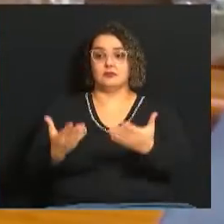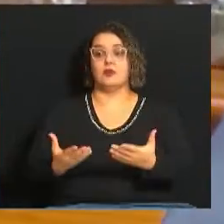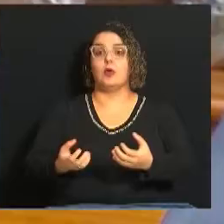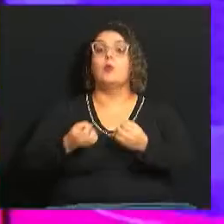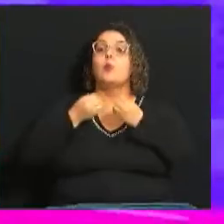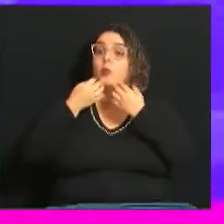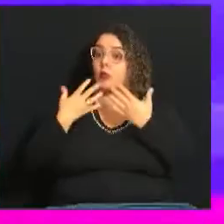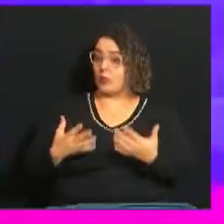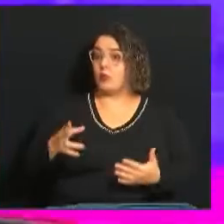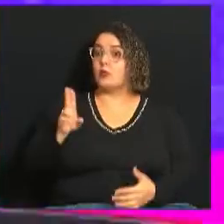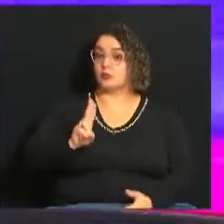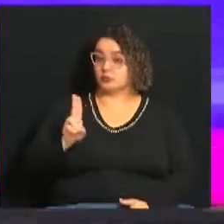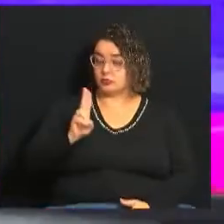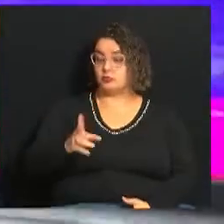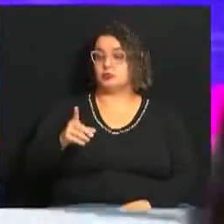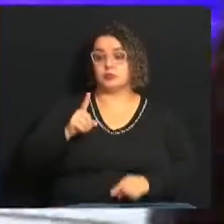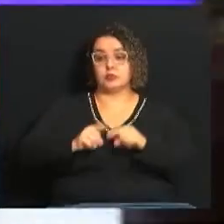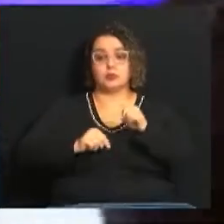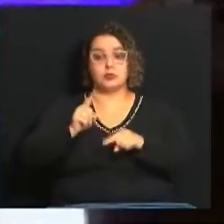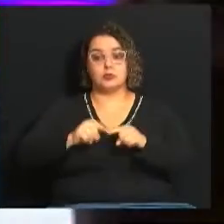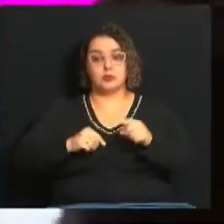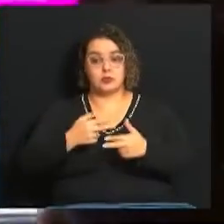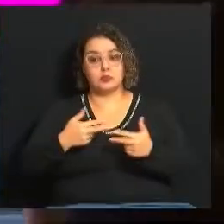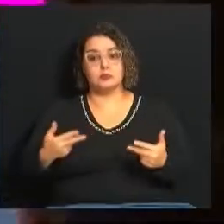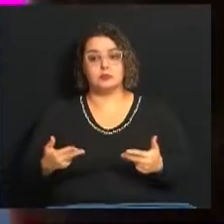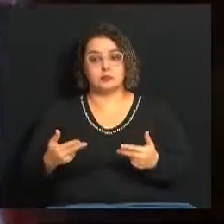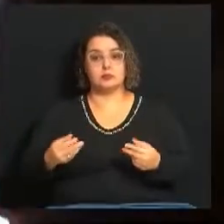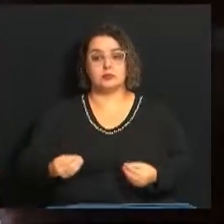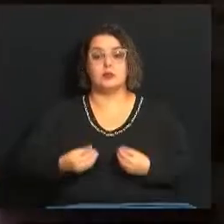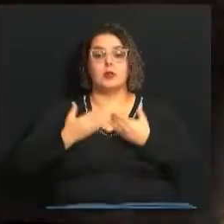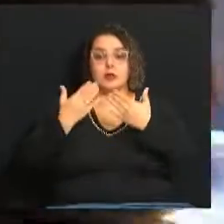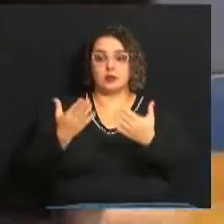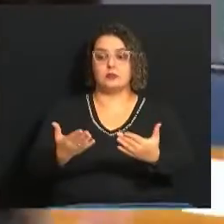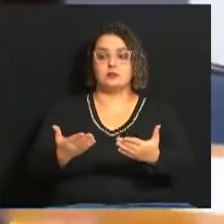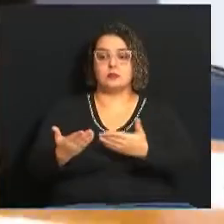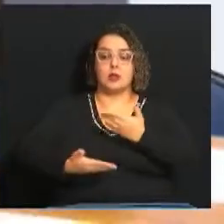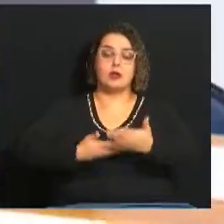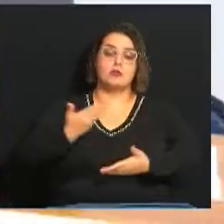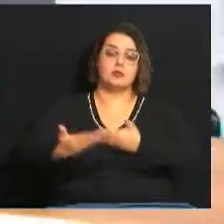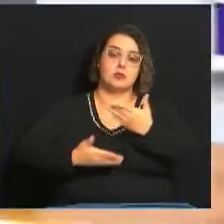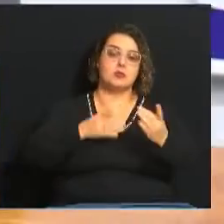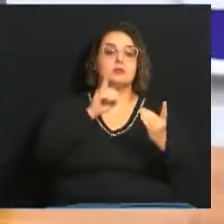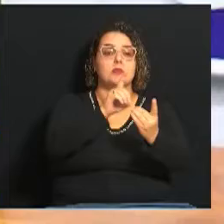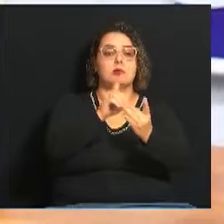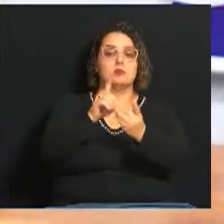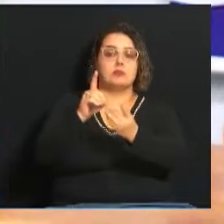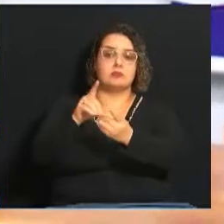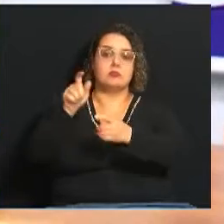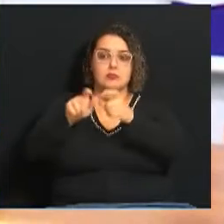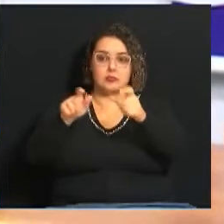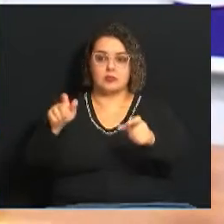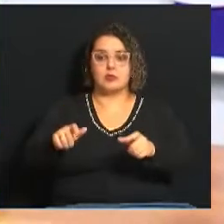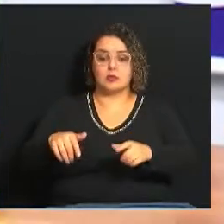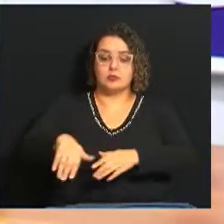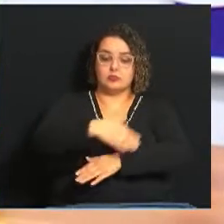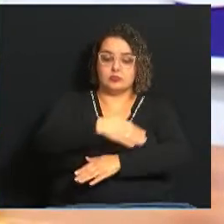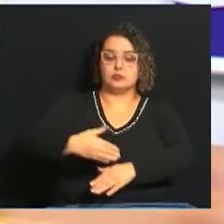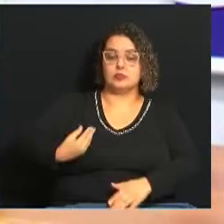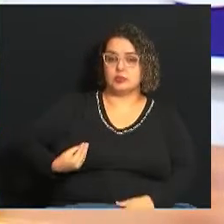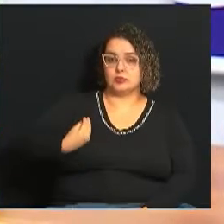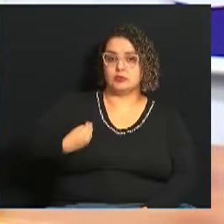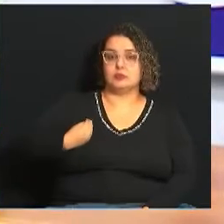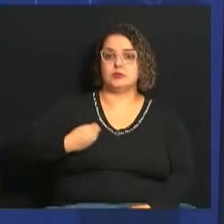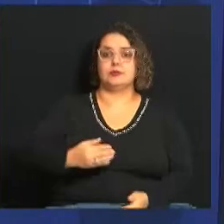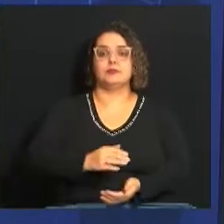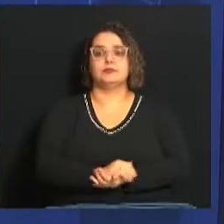de uso e o material arrecadado será encaminhado para os serviços que atendem população em situação de rua.